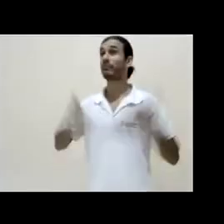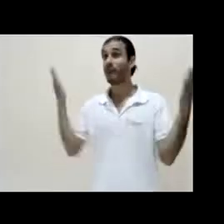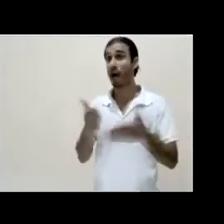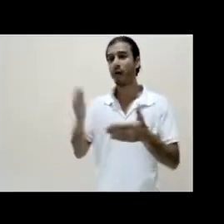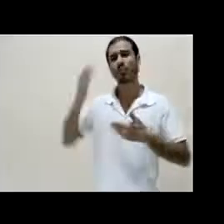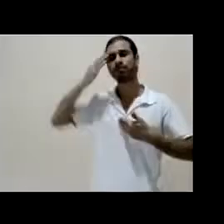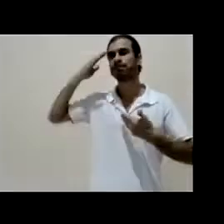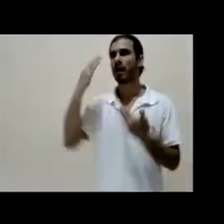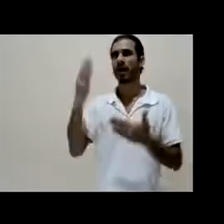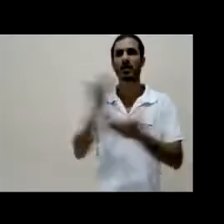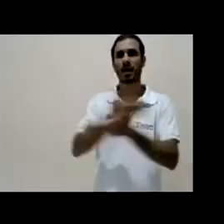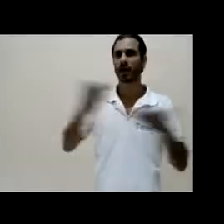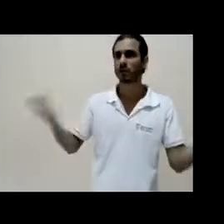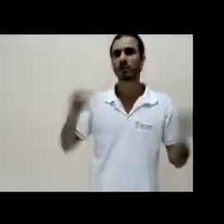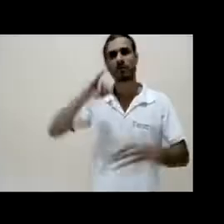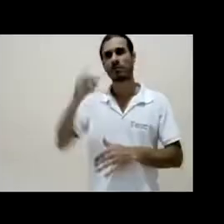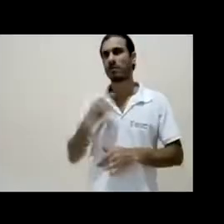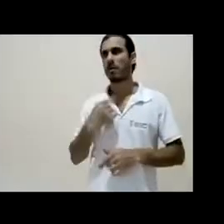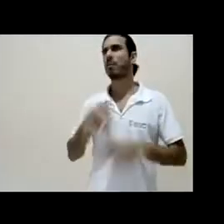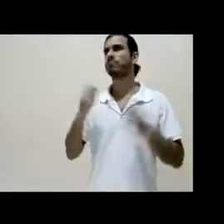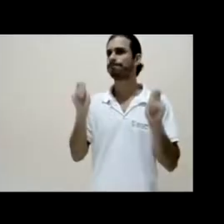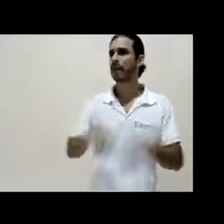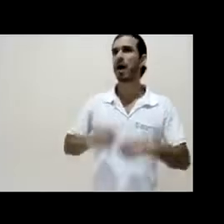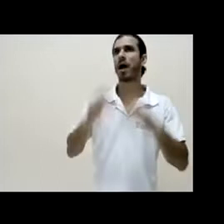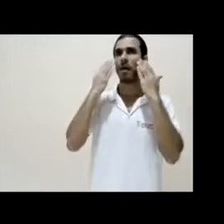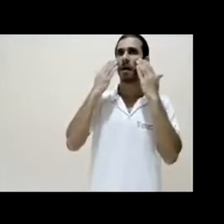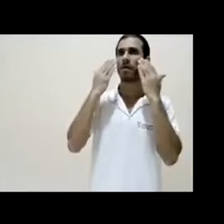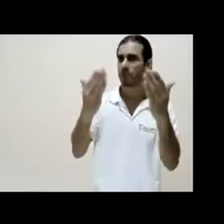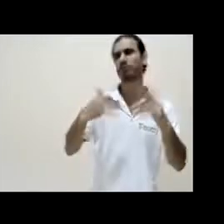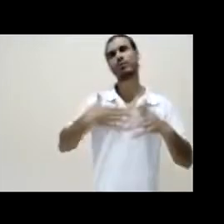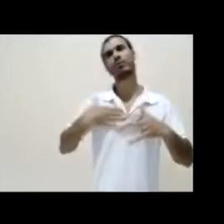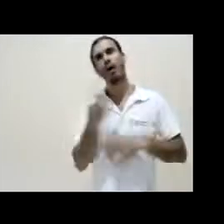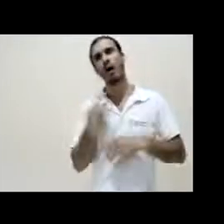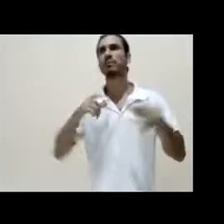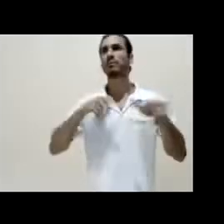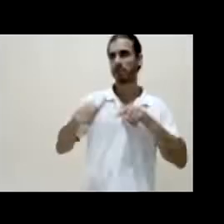de apresentar novamente, né, o trabalho. E